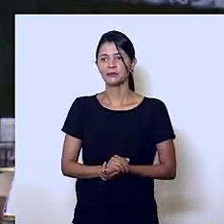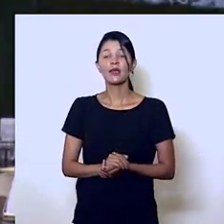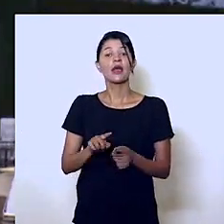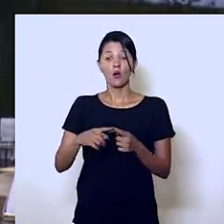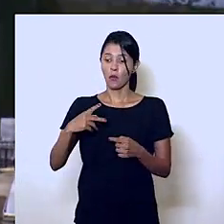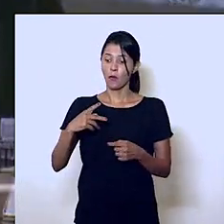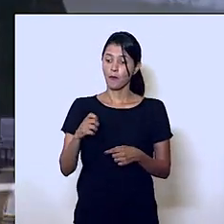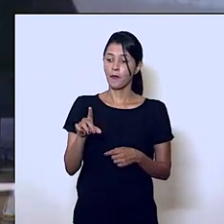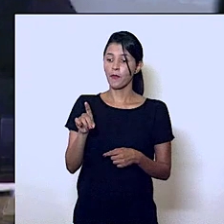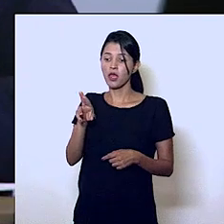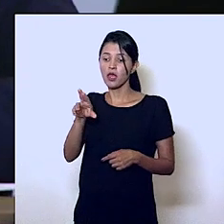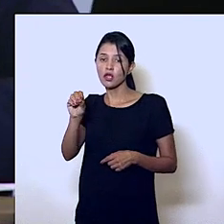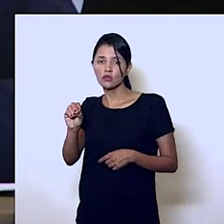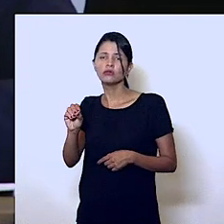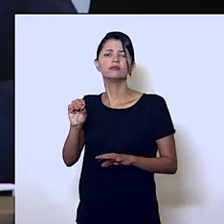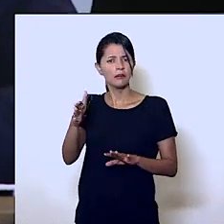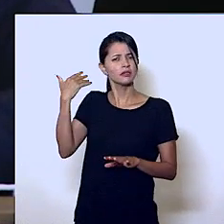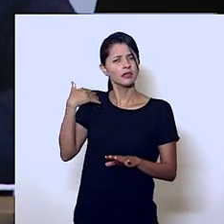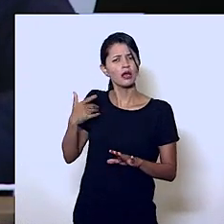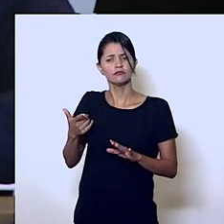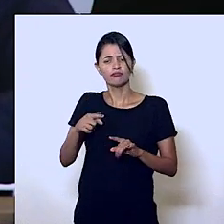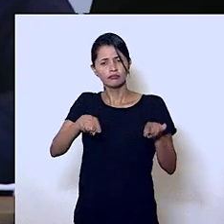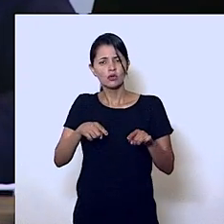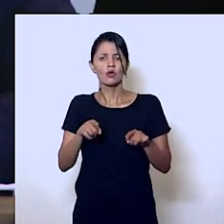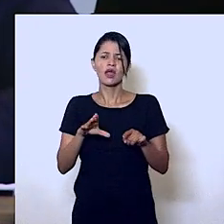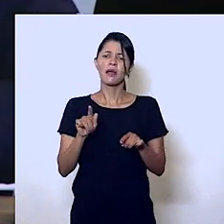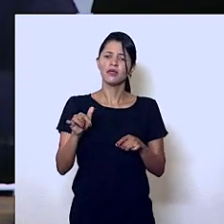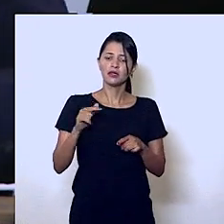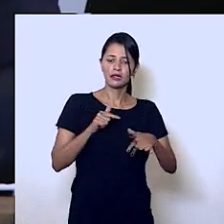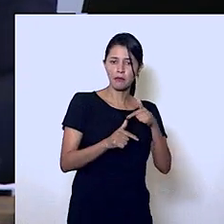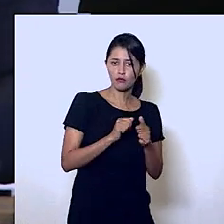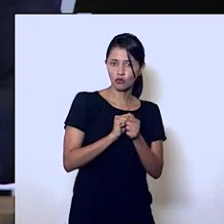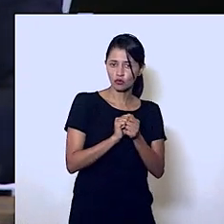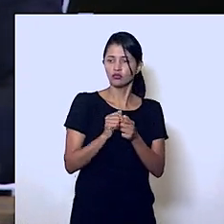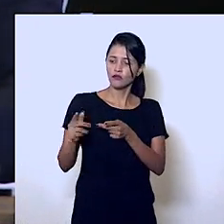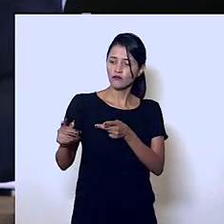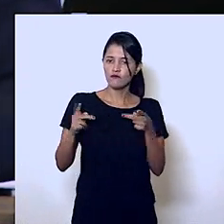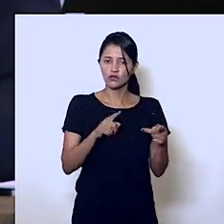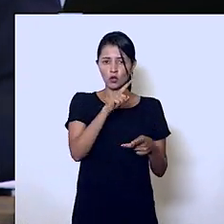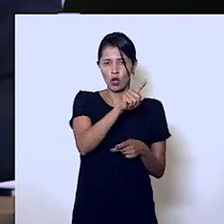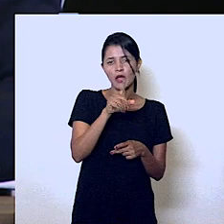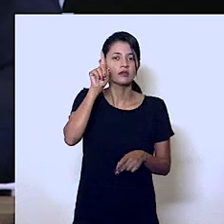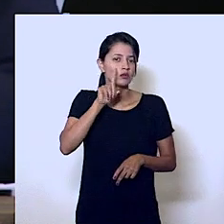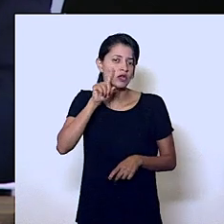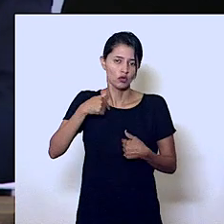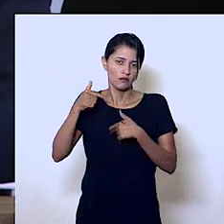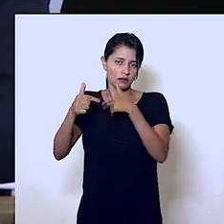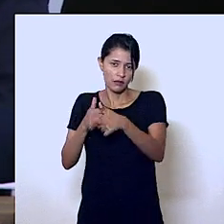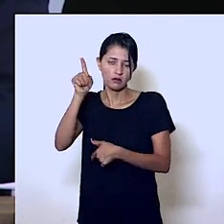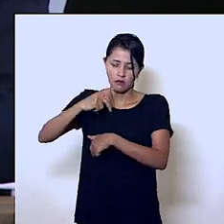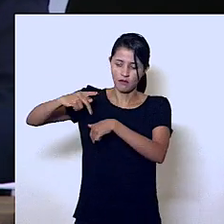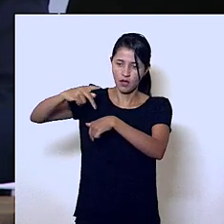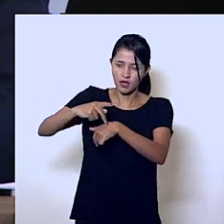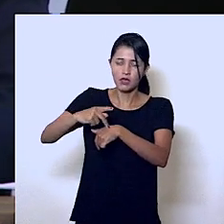gabinete e visitou Washington, onde eu estava lotado, com o embaixador Rubens Barbosa, né, foi seu chefe de